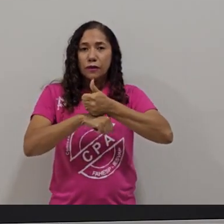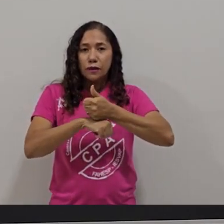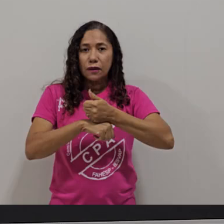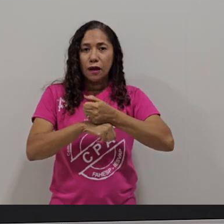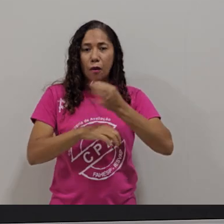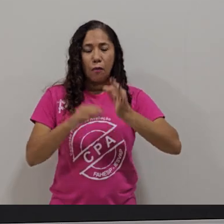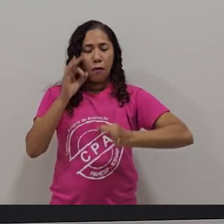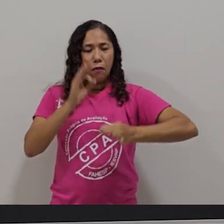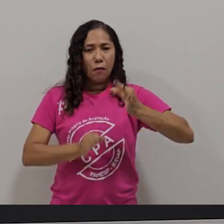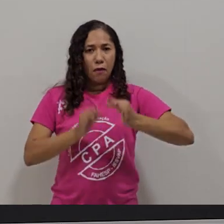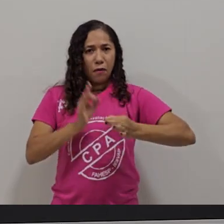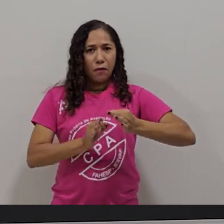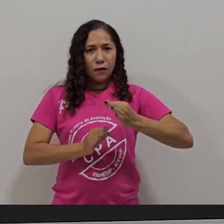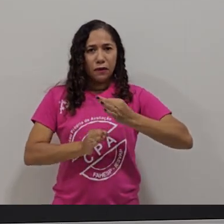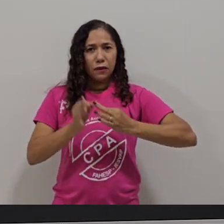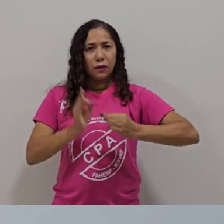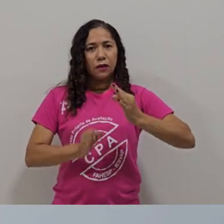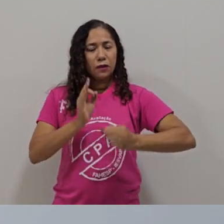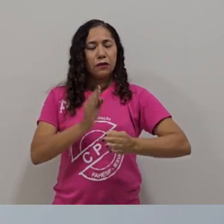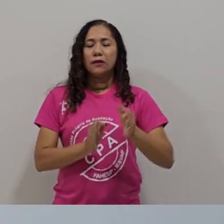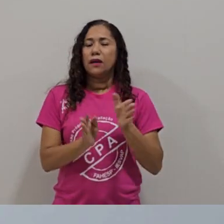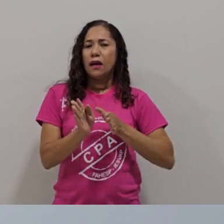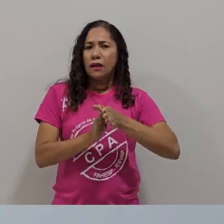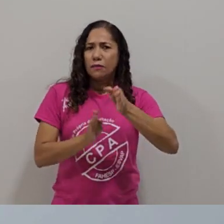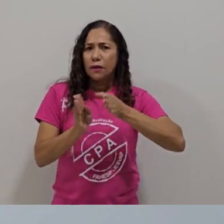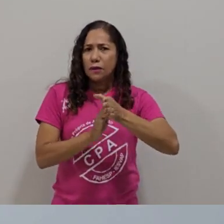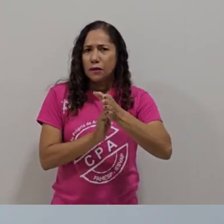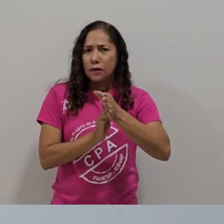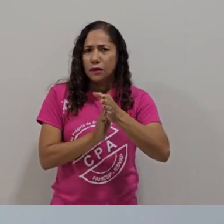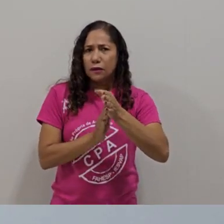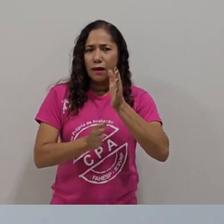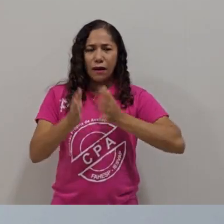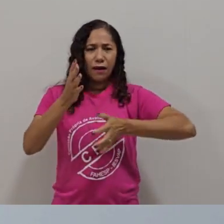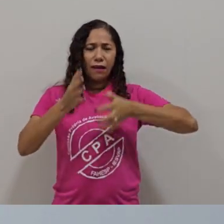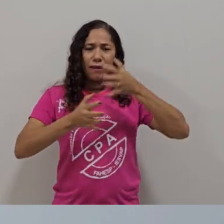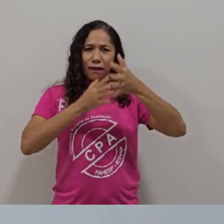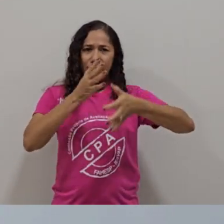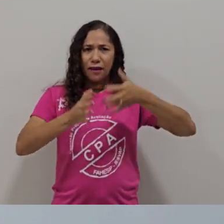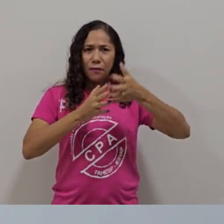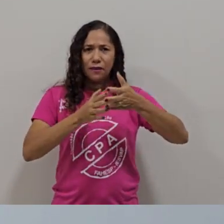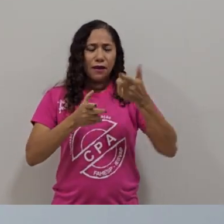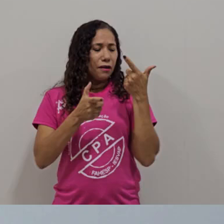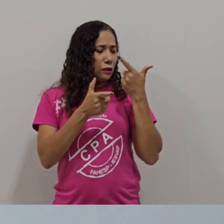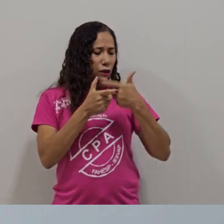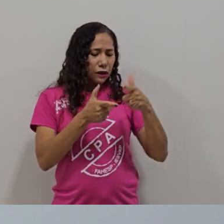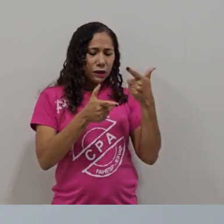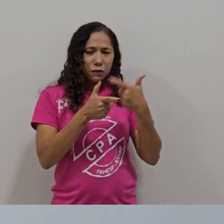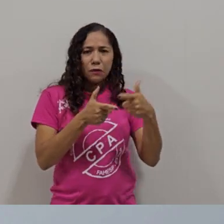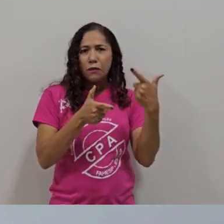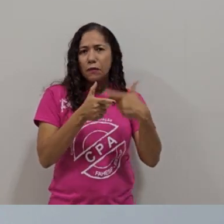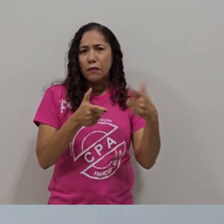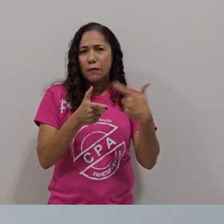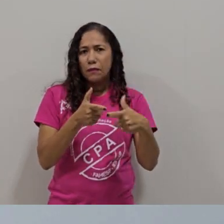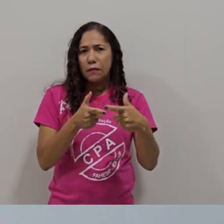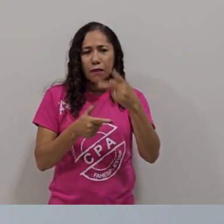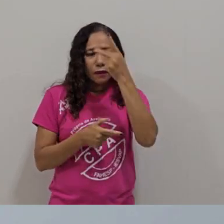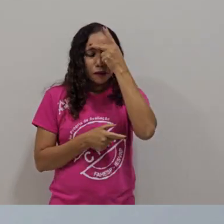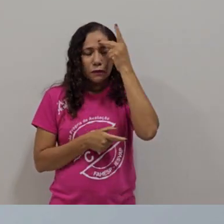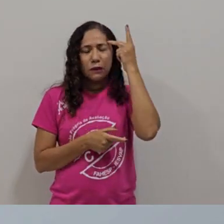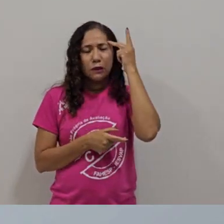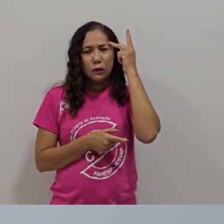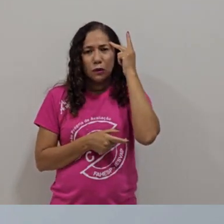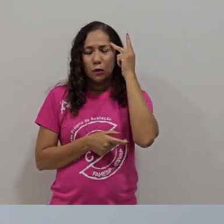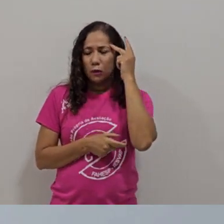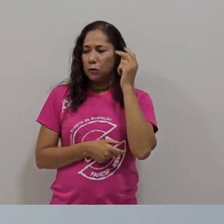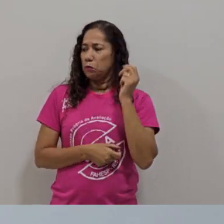direito, conhecer minimamente essa língua, né? Porque comunicação é tudo, né? Você já está passando por um problema e você ainda sente que as pessoas ao seu redor não